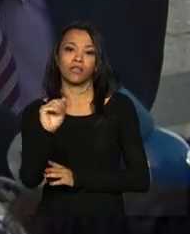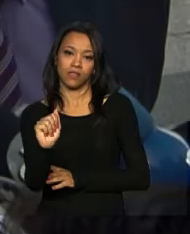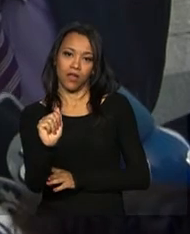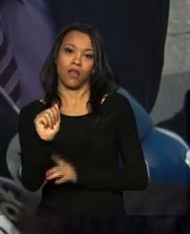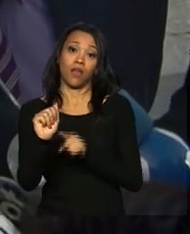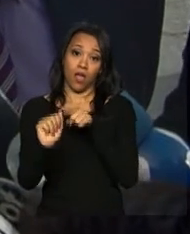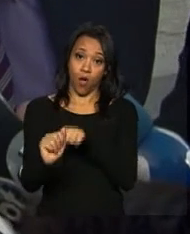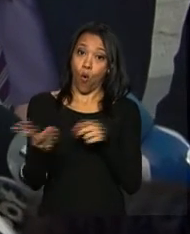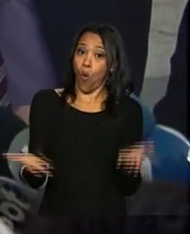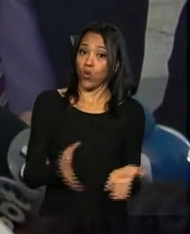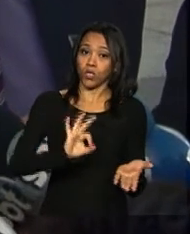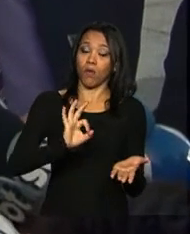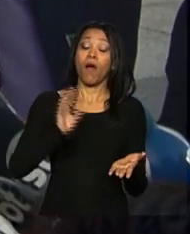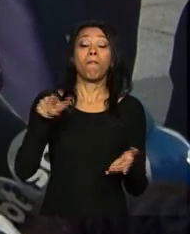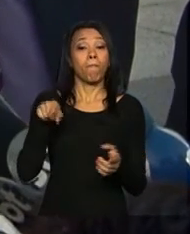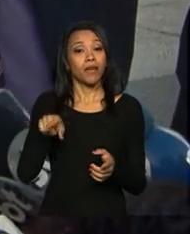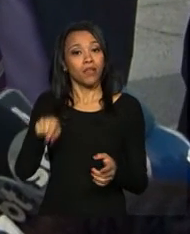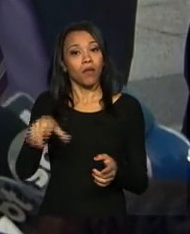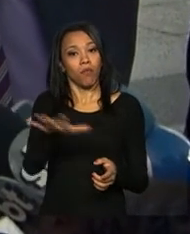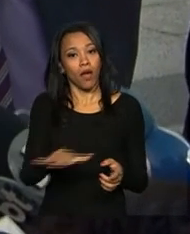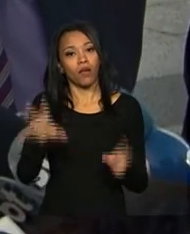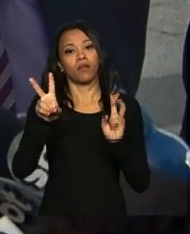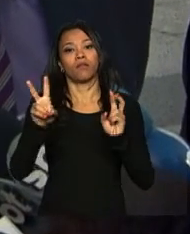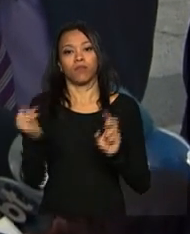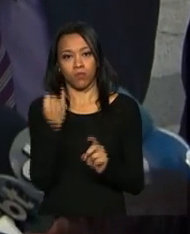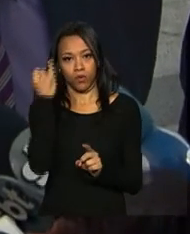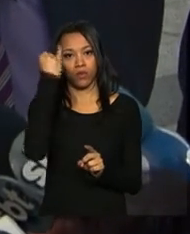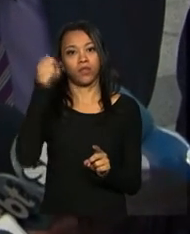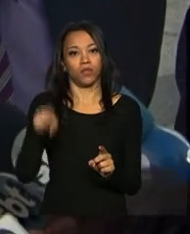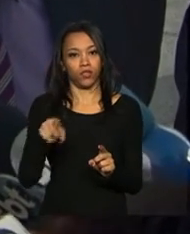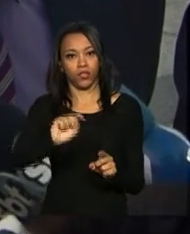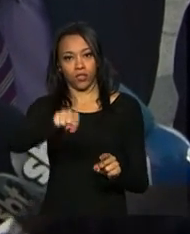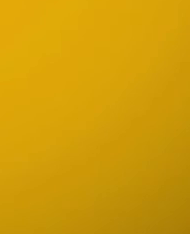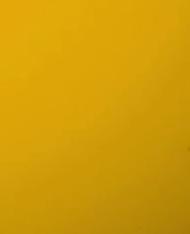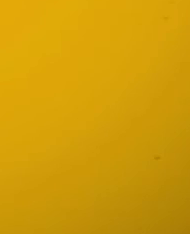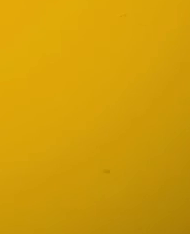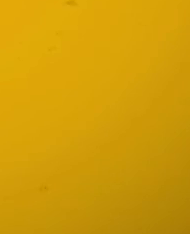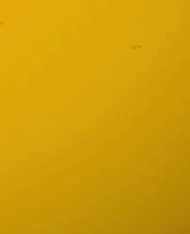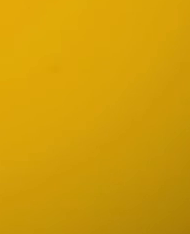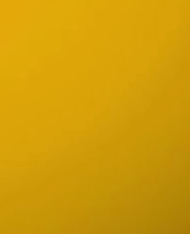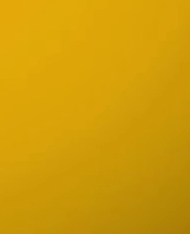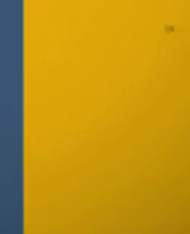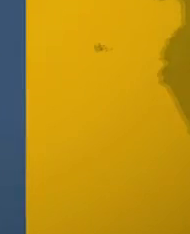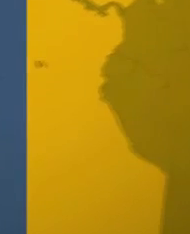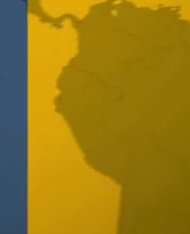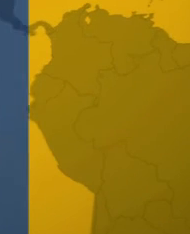área importante também. E por isso está integrando a delegação o ministro Jacques Wagner da Defesa.